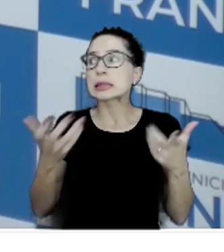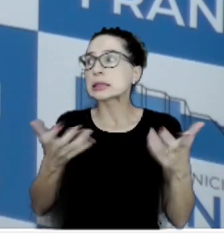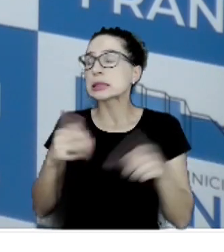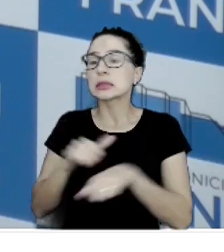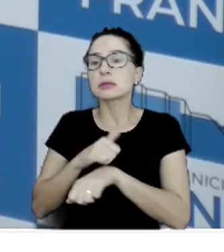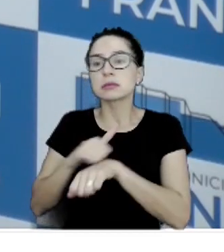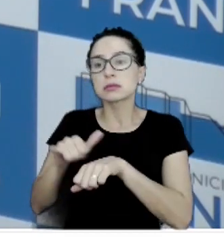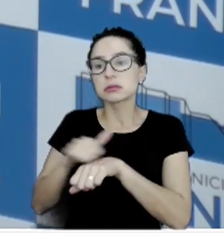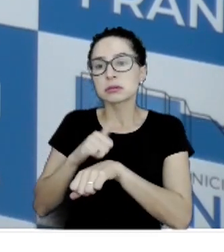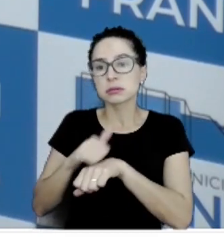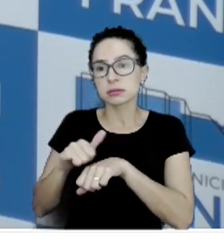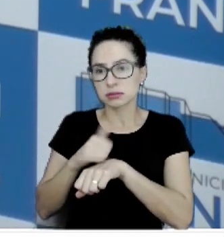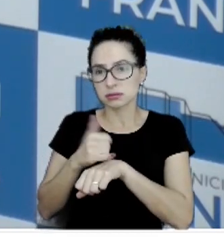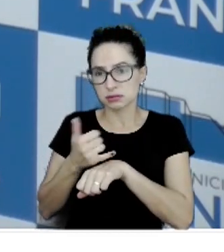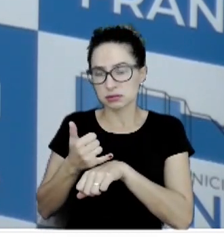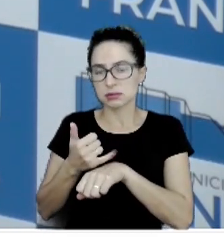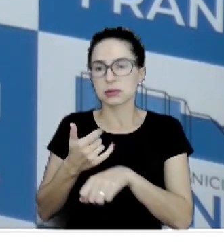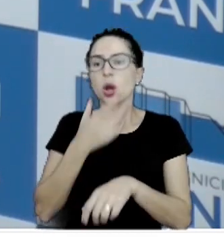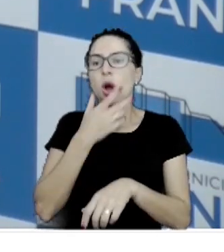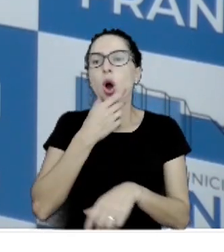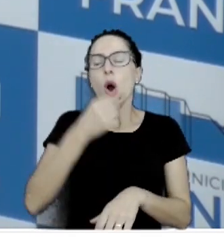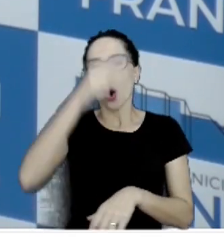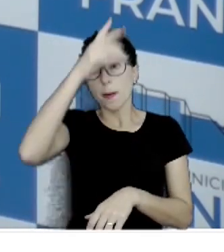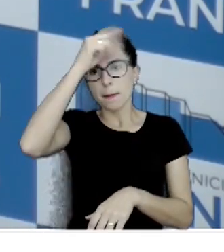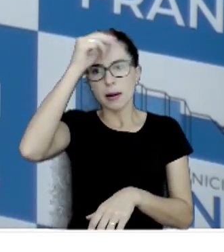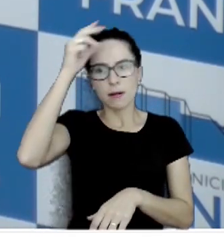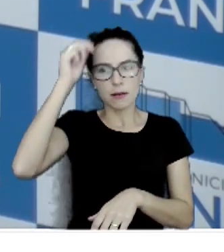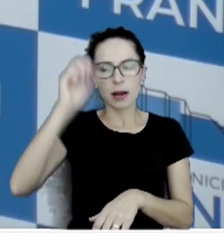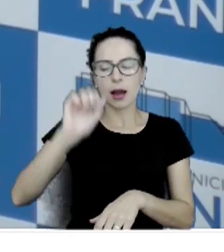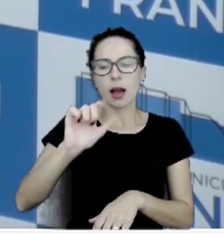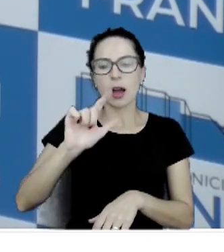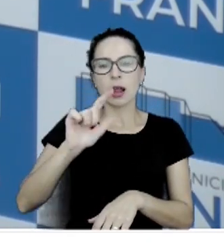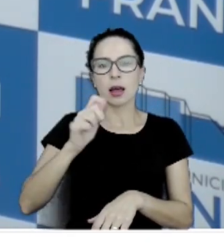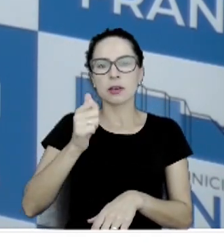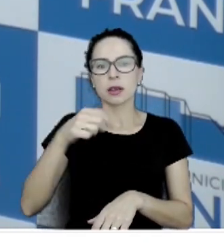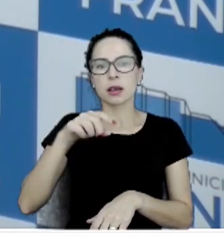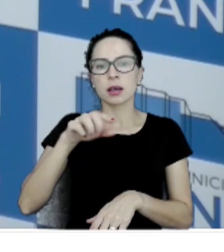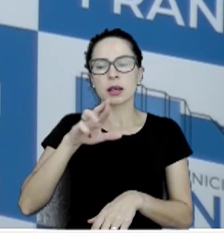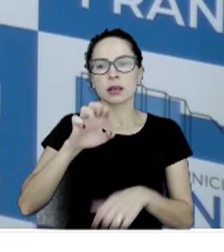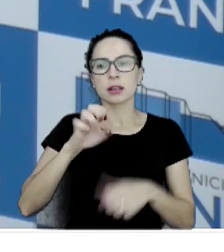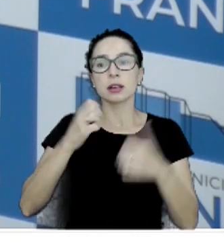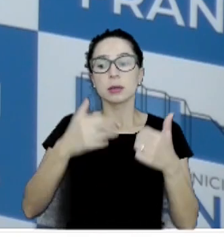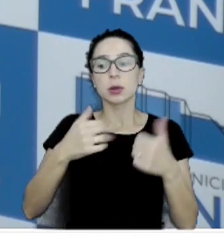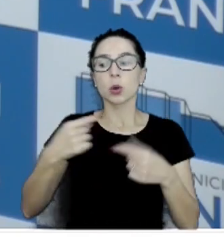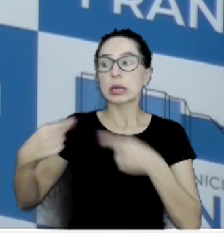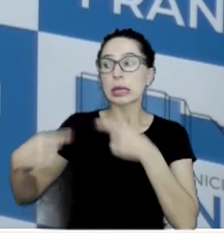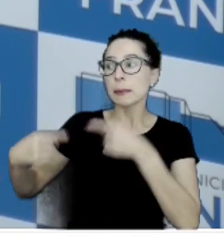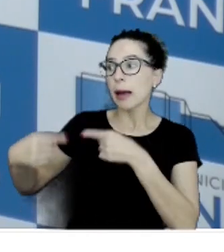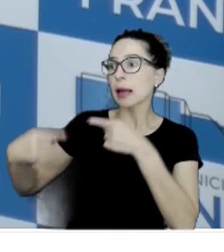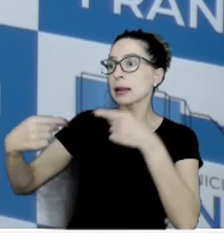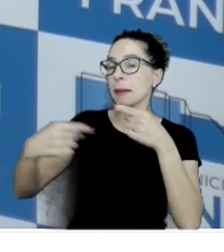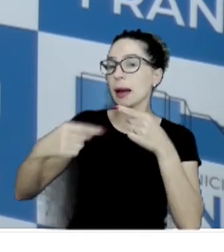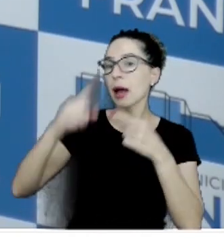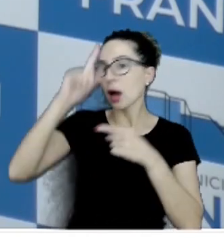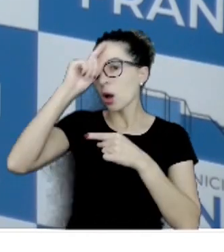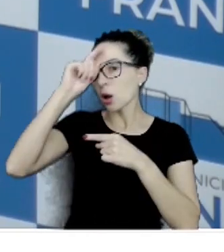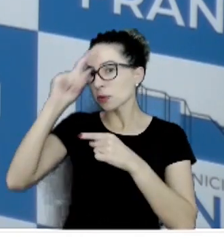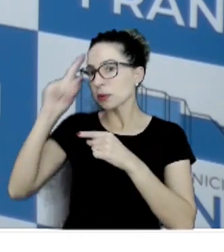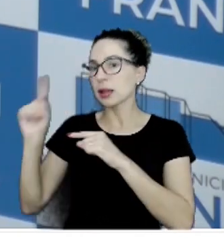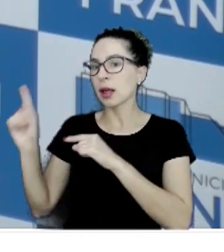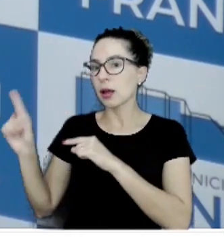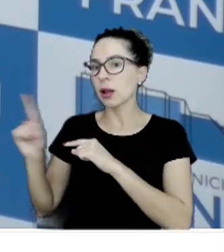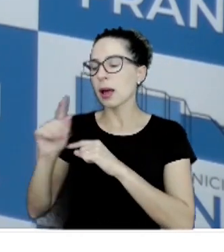prefeito Alexandre relatou que está em discussão com as Santas Casas da região de Pedregulho,